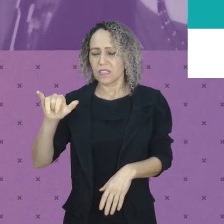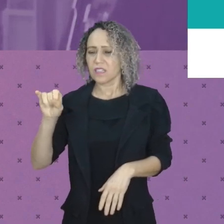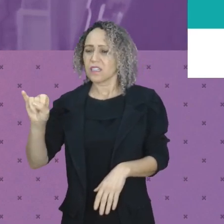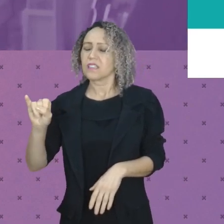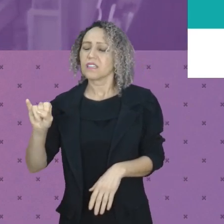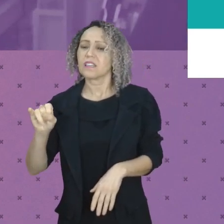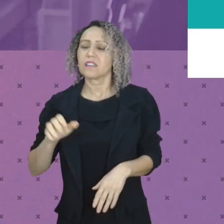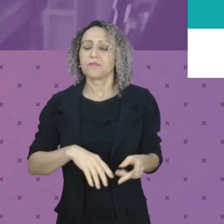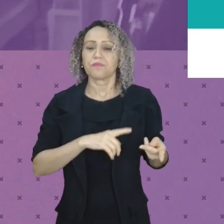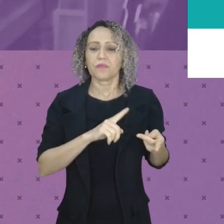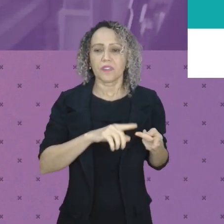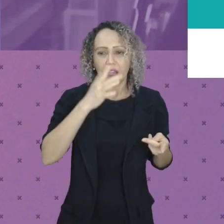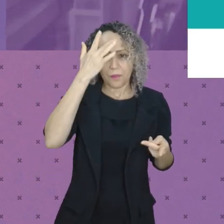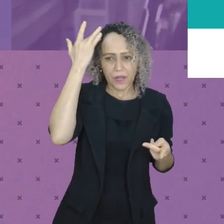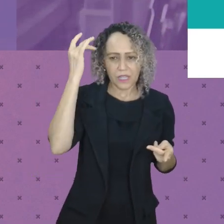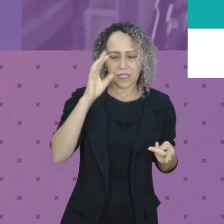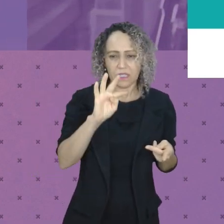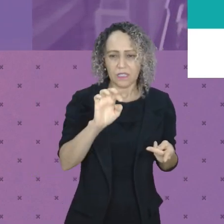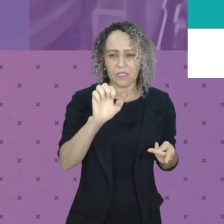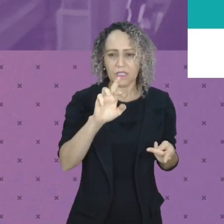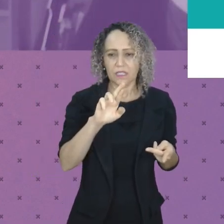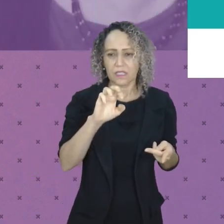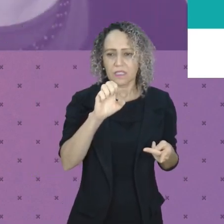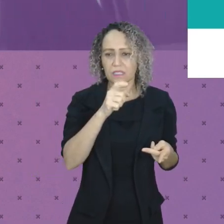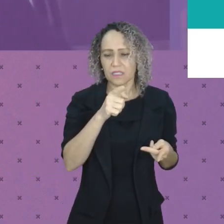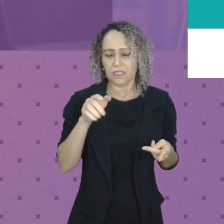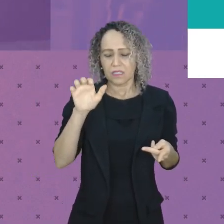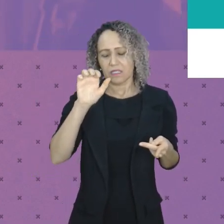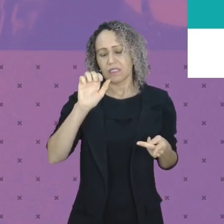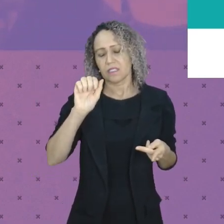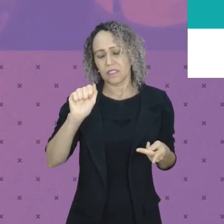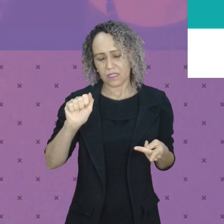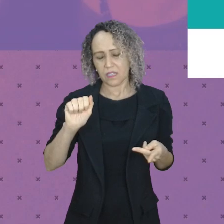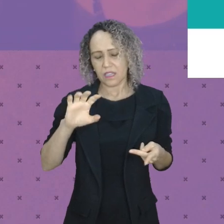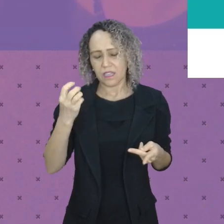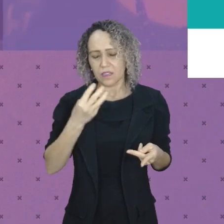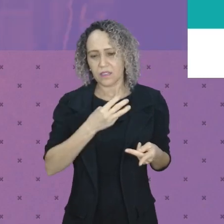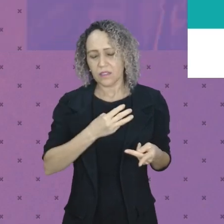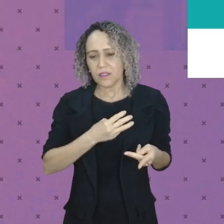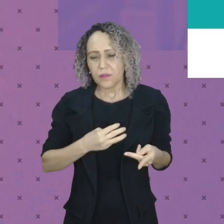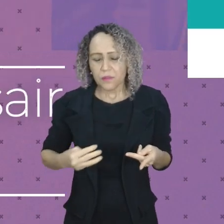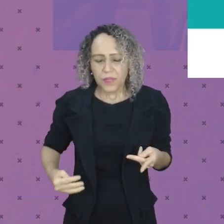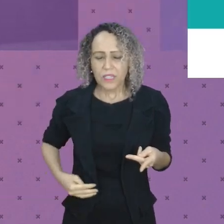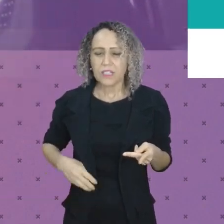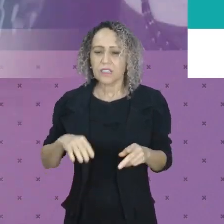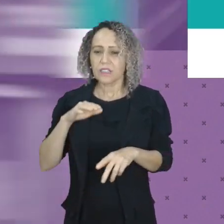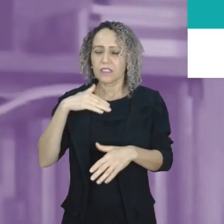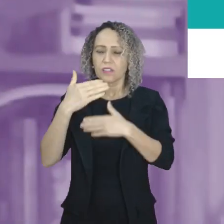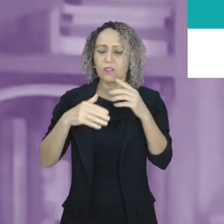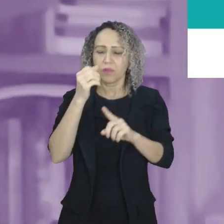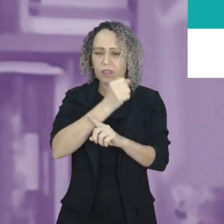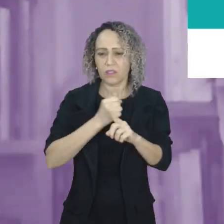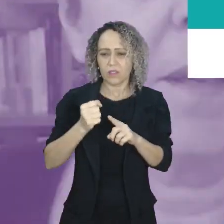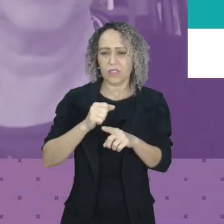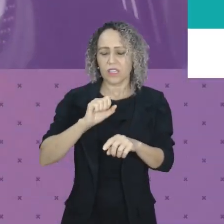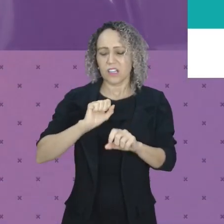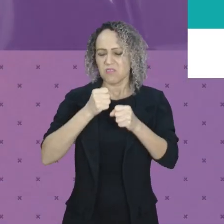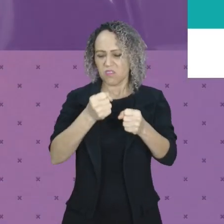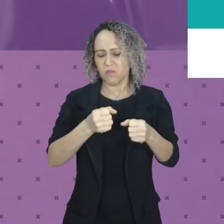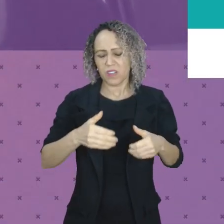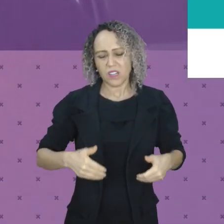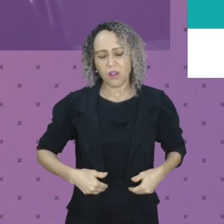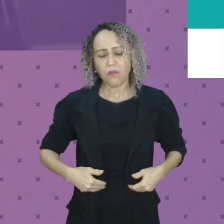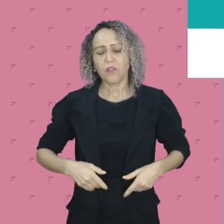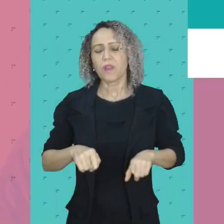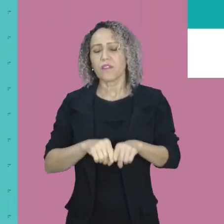Campelo, ex-ministra do Desenvolvimento Social e Combate à Fome, fala conosco sobre como o Brasil conseguiu sair do mapa